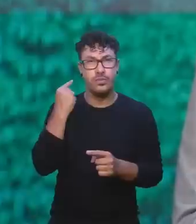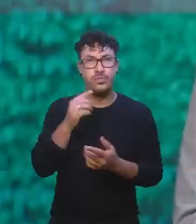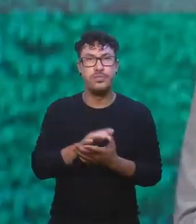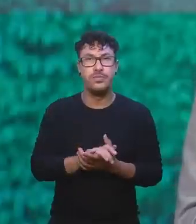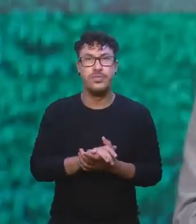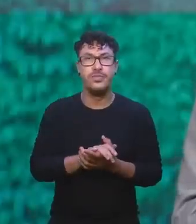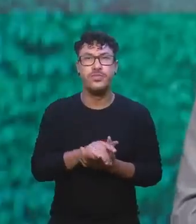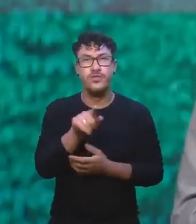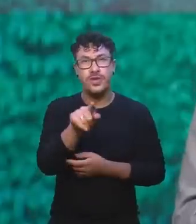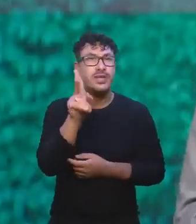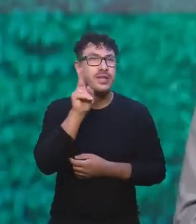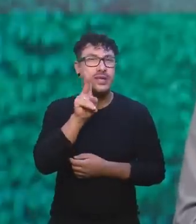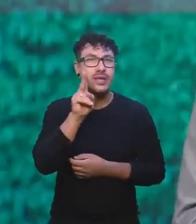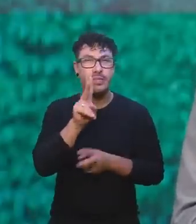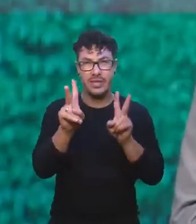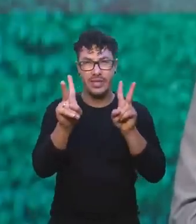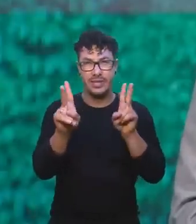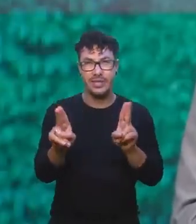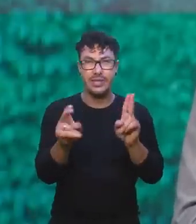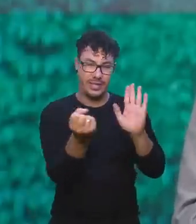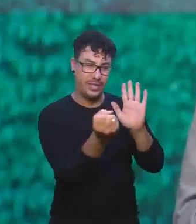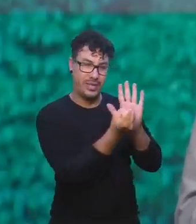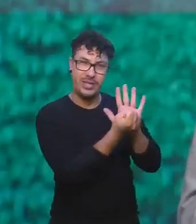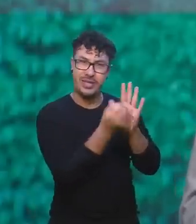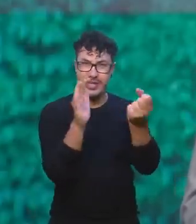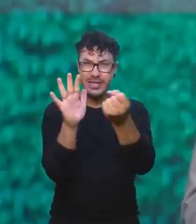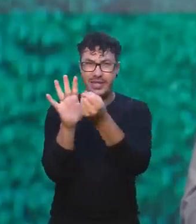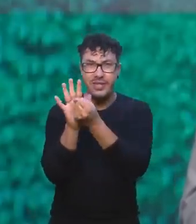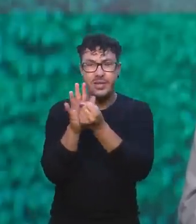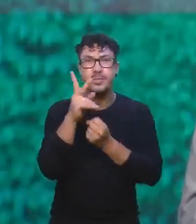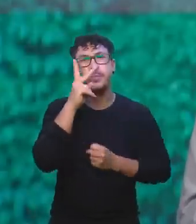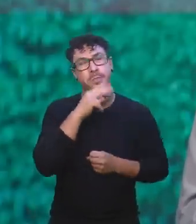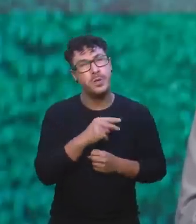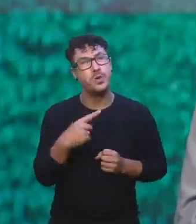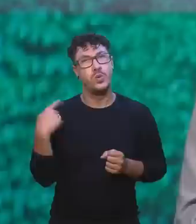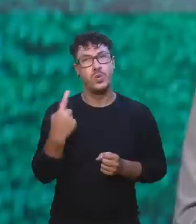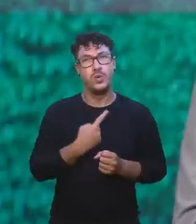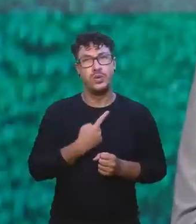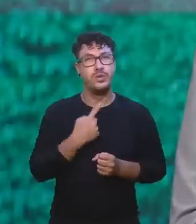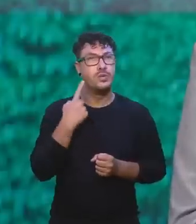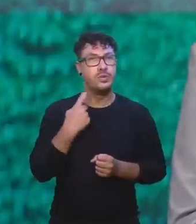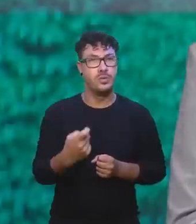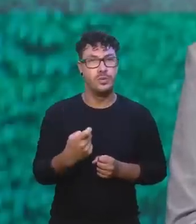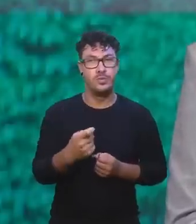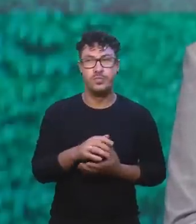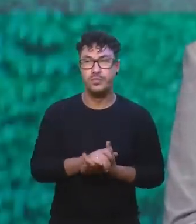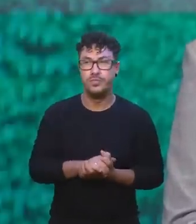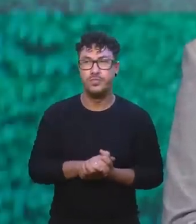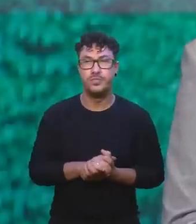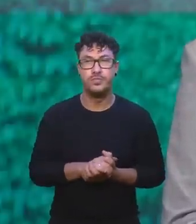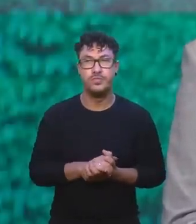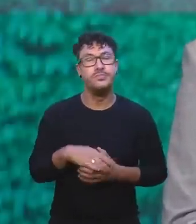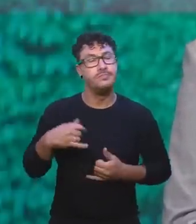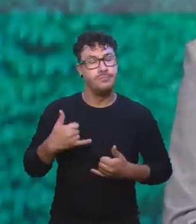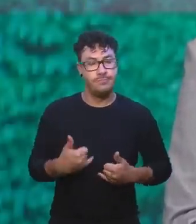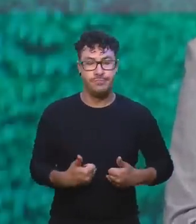Crucificados em nossas afeições, em nossos interesses e em nossa